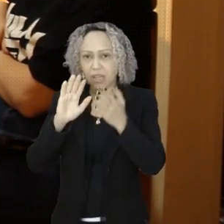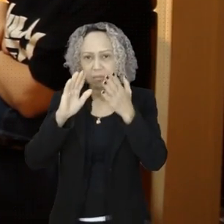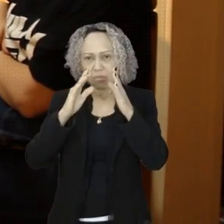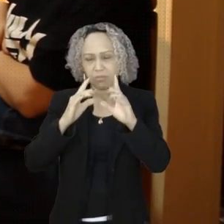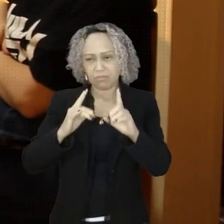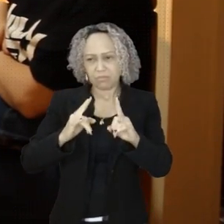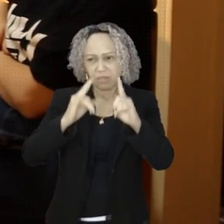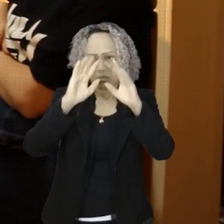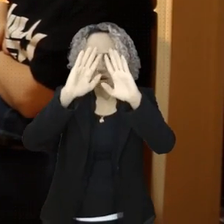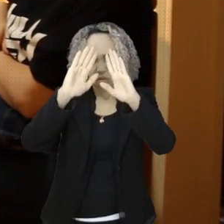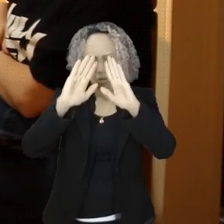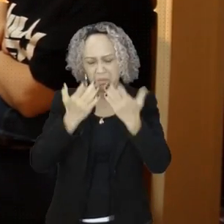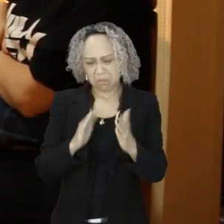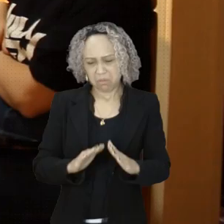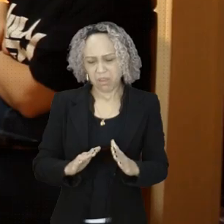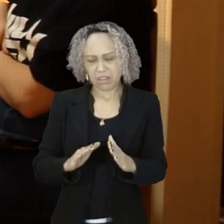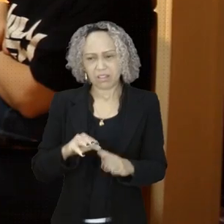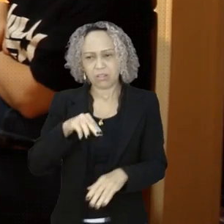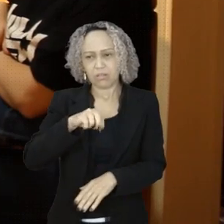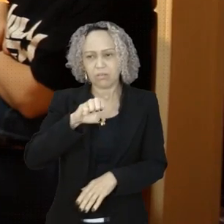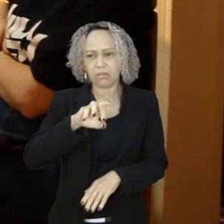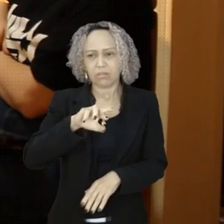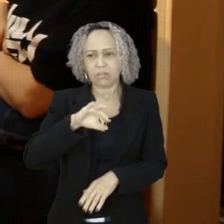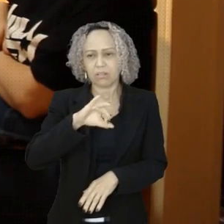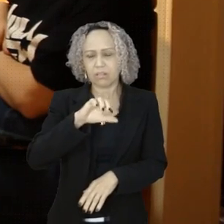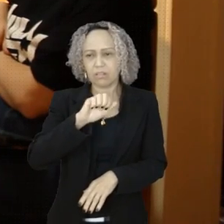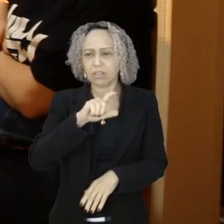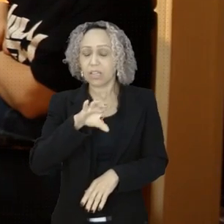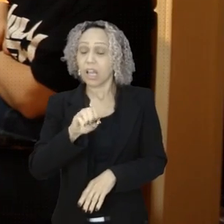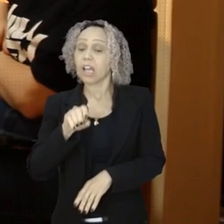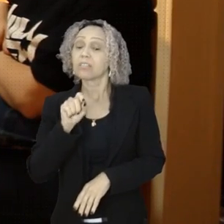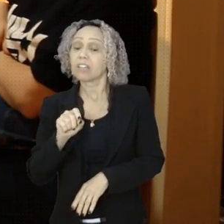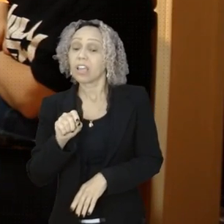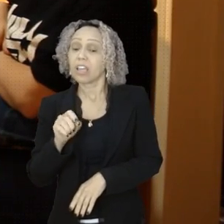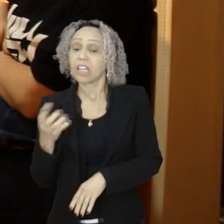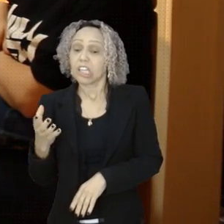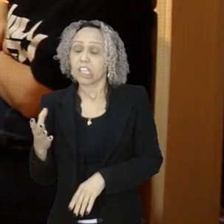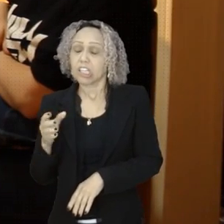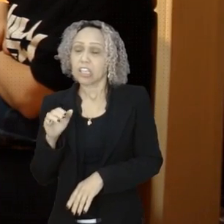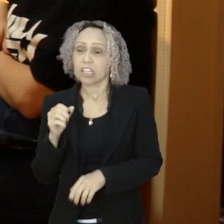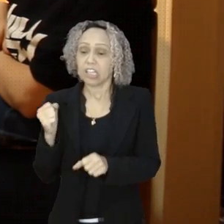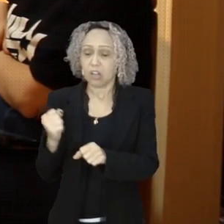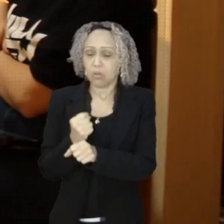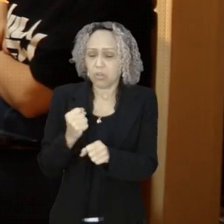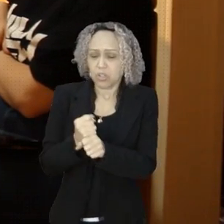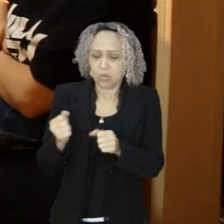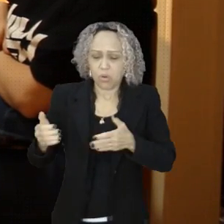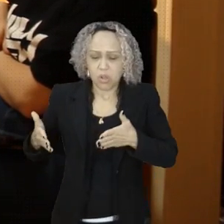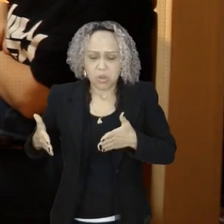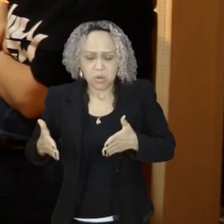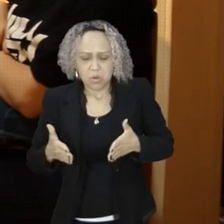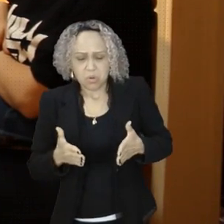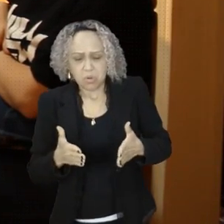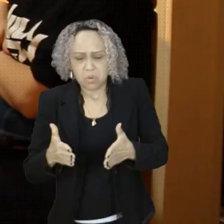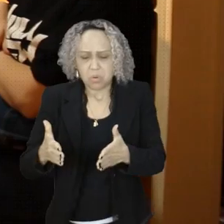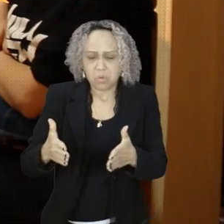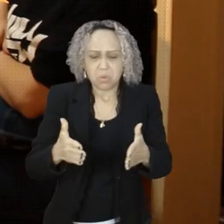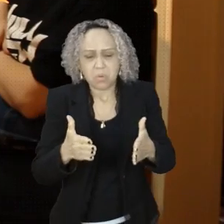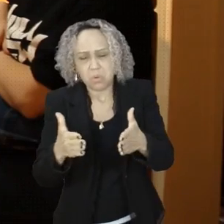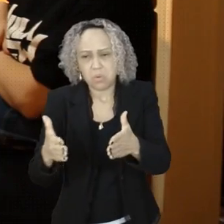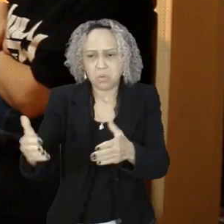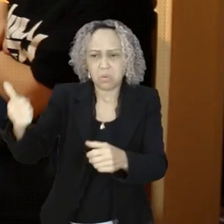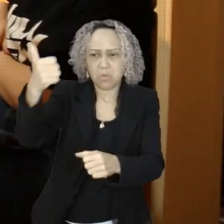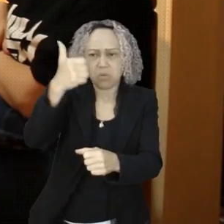e vinha veículos da Siqueira Campos e criava um bolo, um nó ali que, para ser desatado, tinha